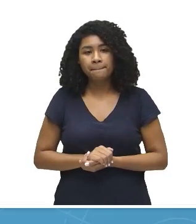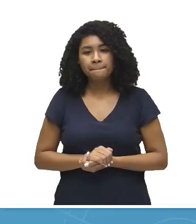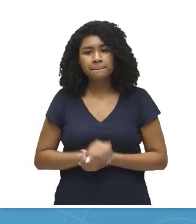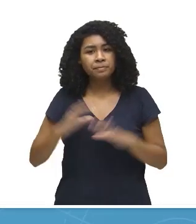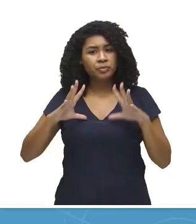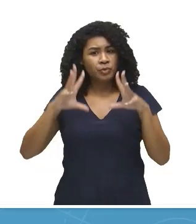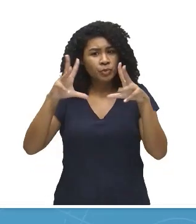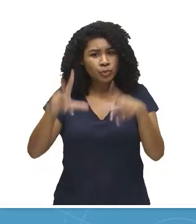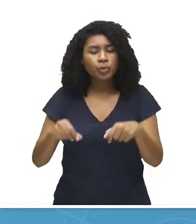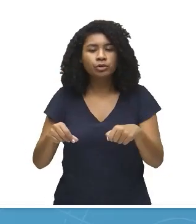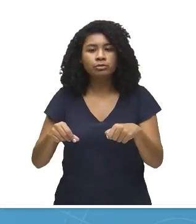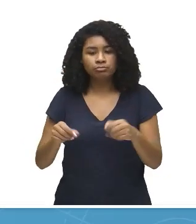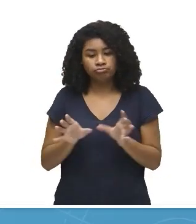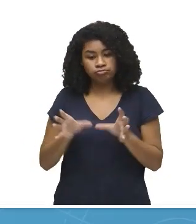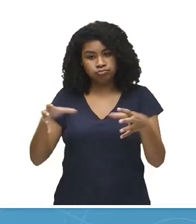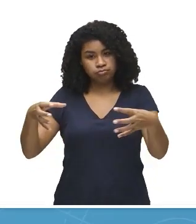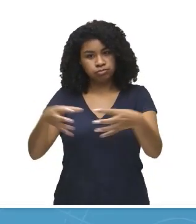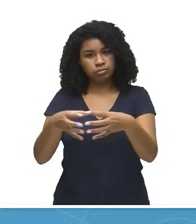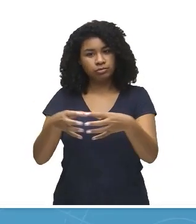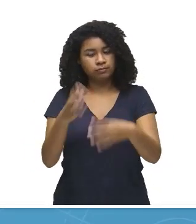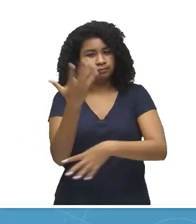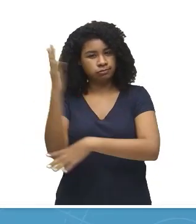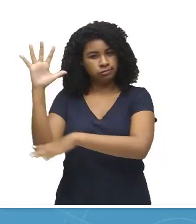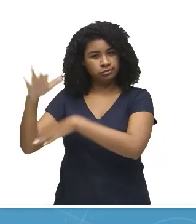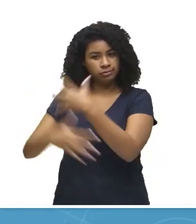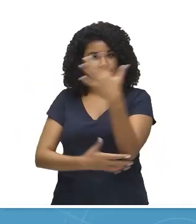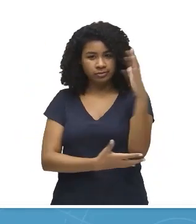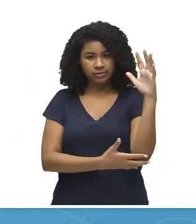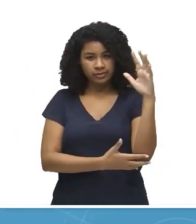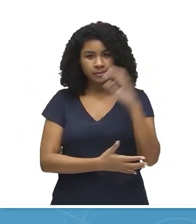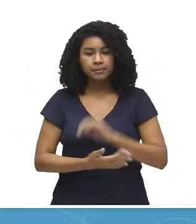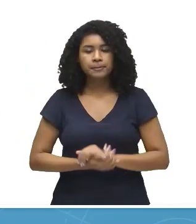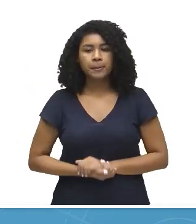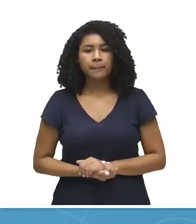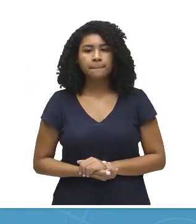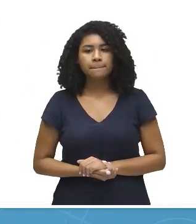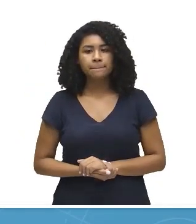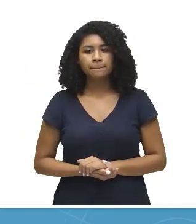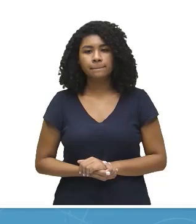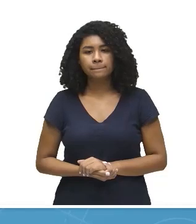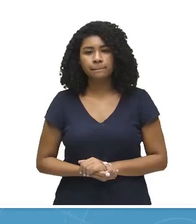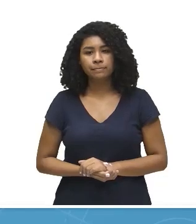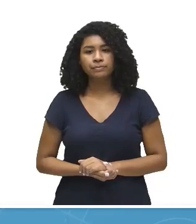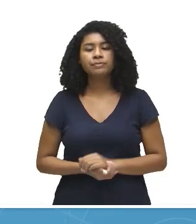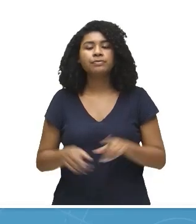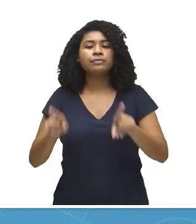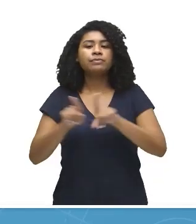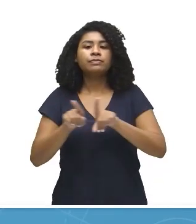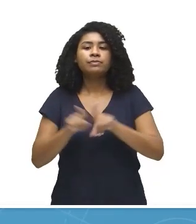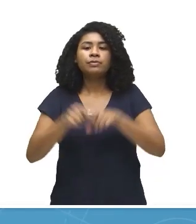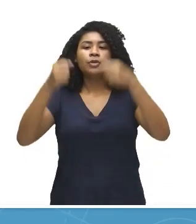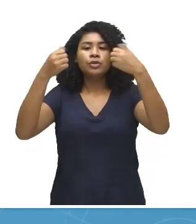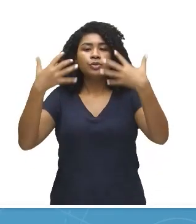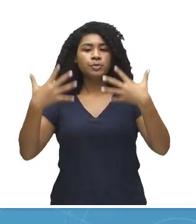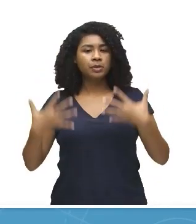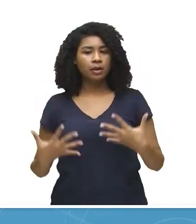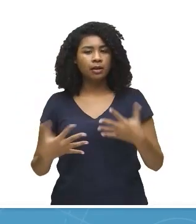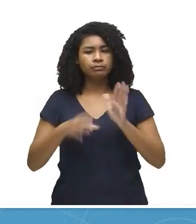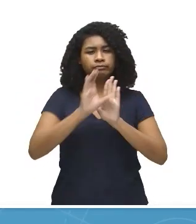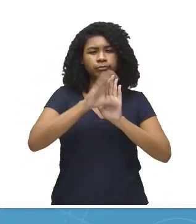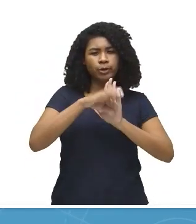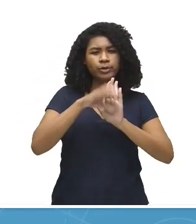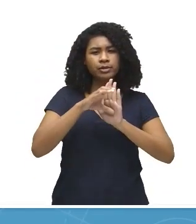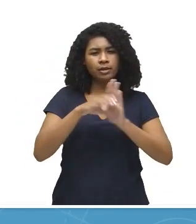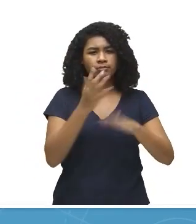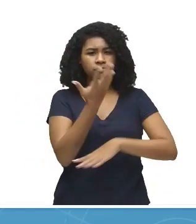também do meio ambiente. Aí nós vamos falar, só para a gente relembrar o conceito de meio ambiente, né, que